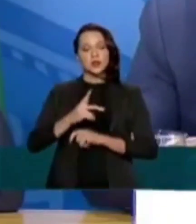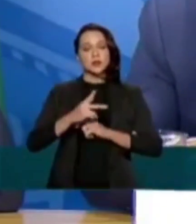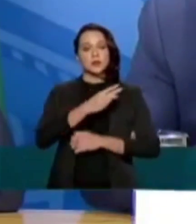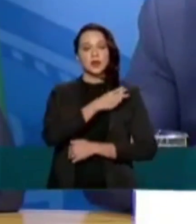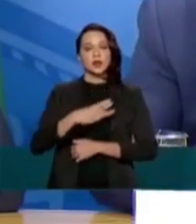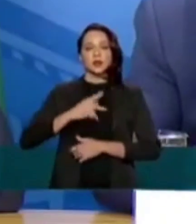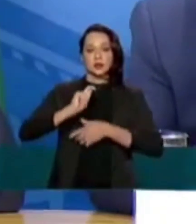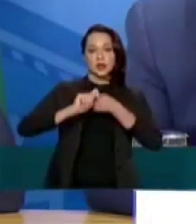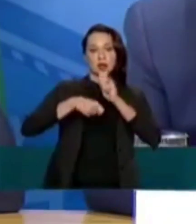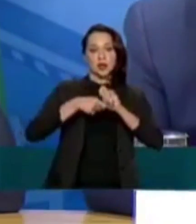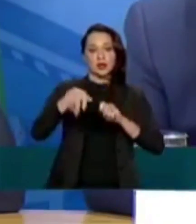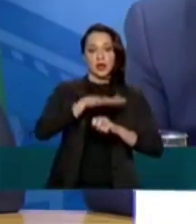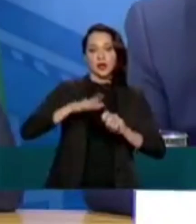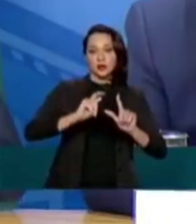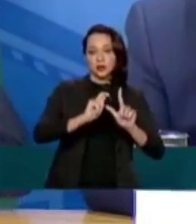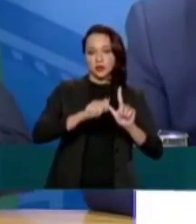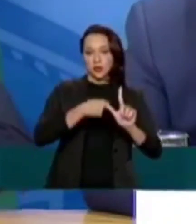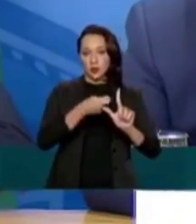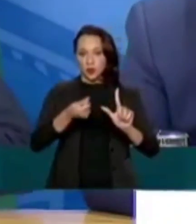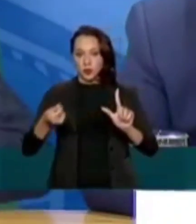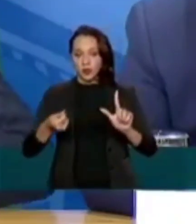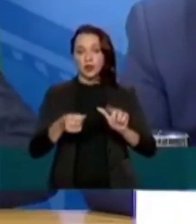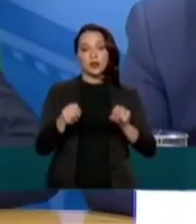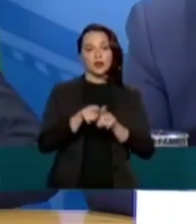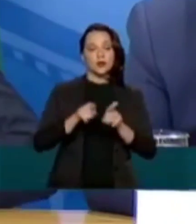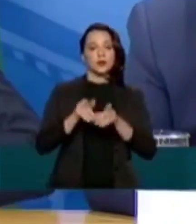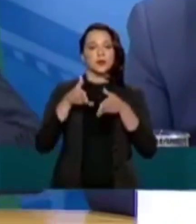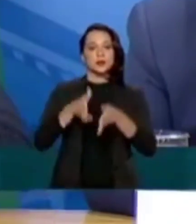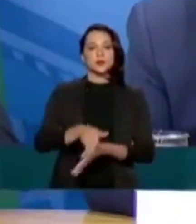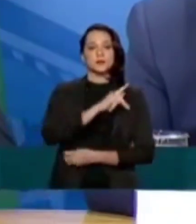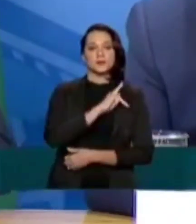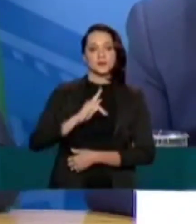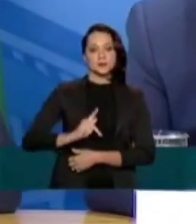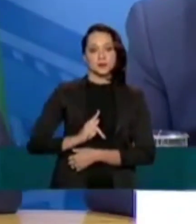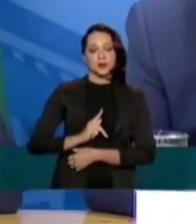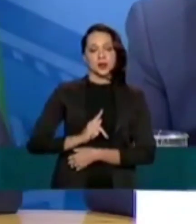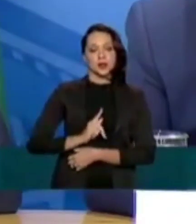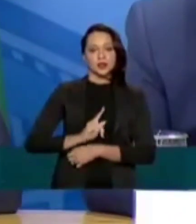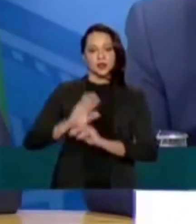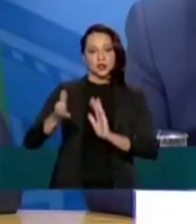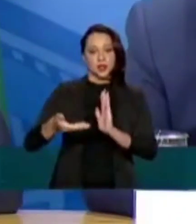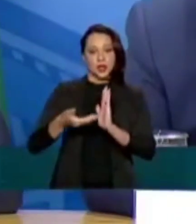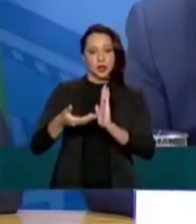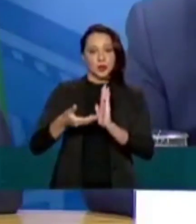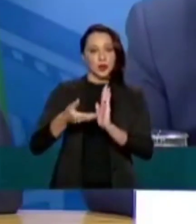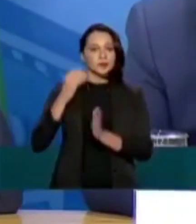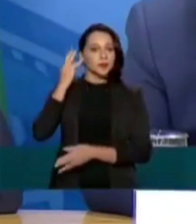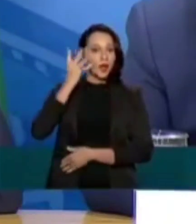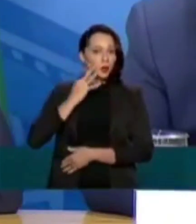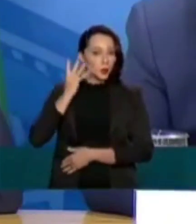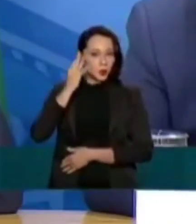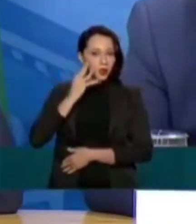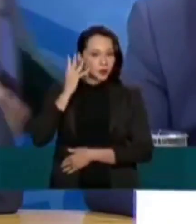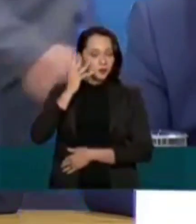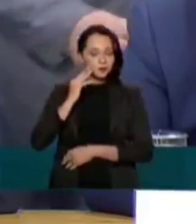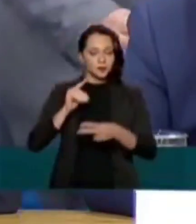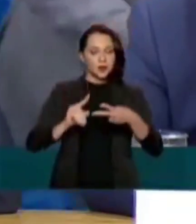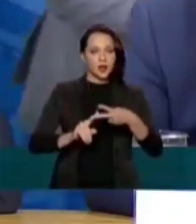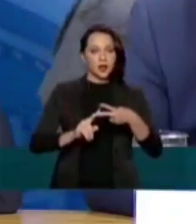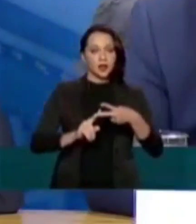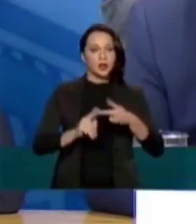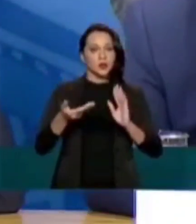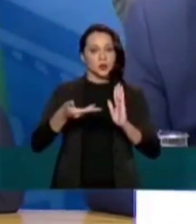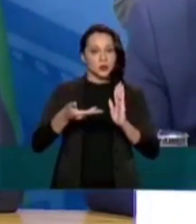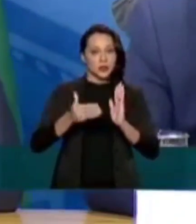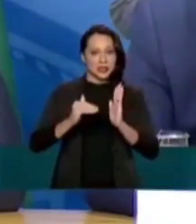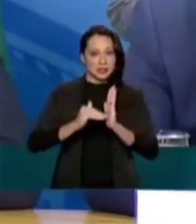econômica, bem como com a presença do senhor presidente da Câmara, Arthur Lira, e do Senado, Rodrigo